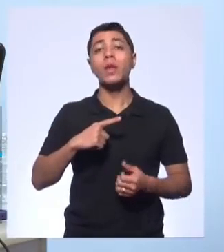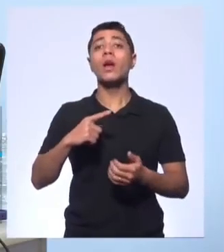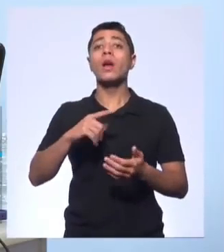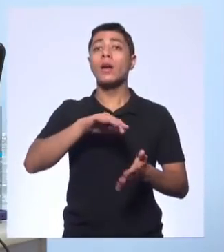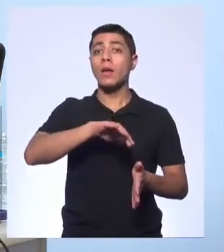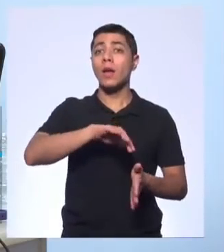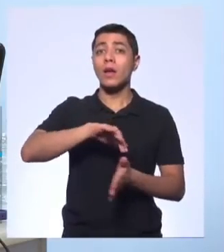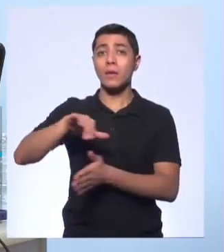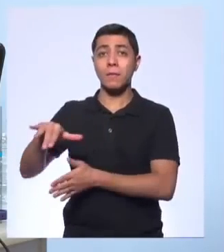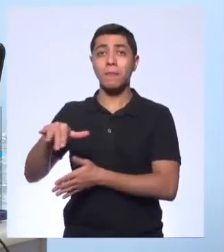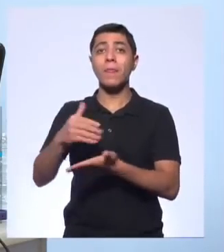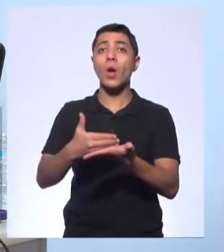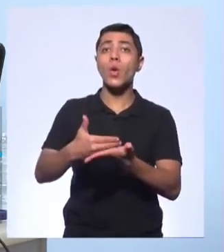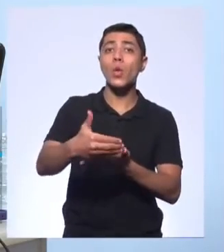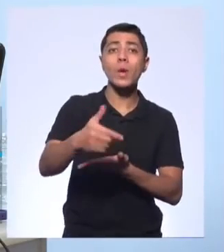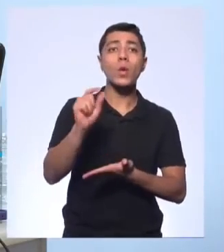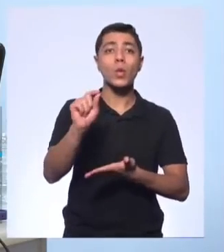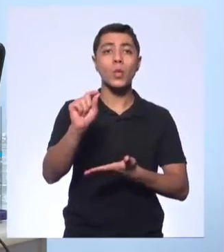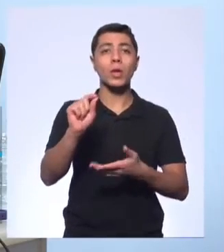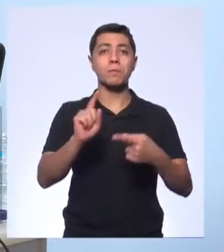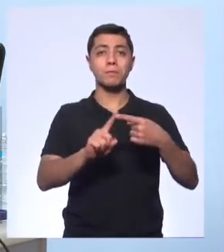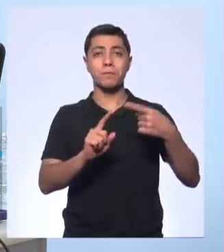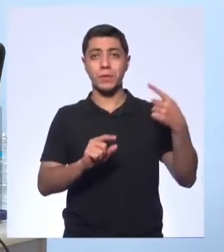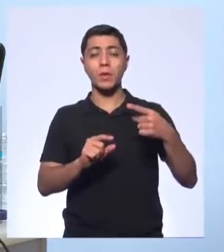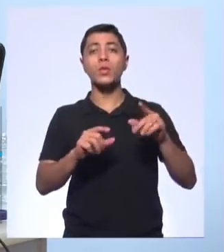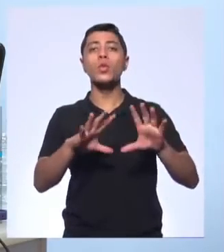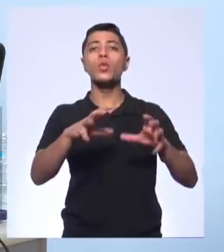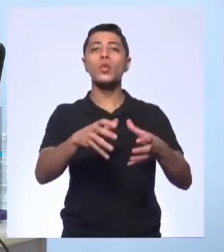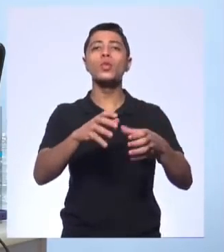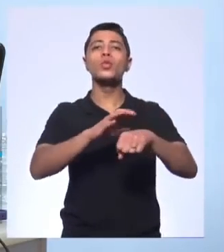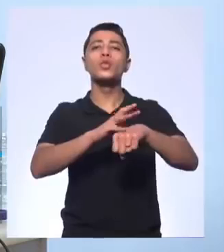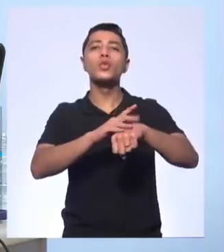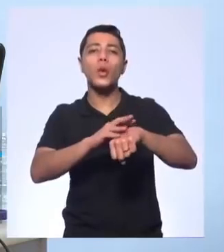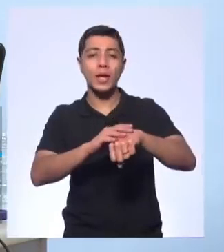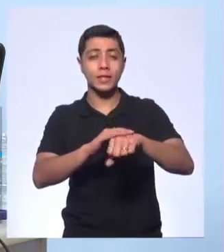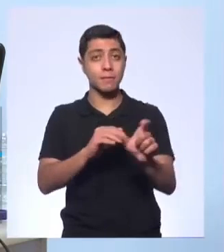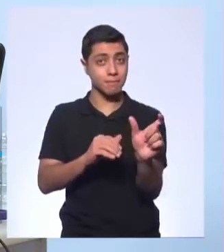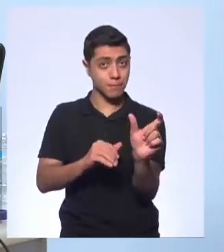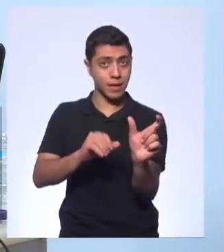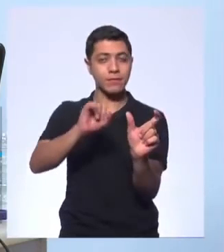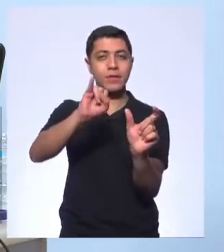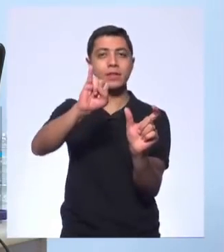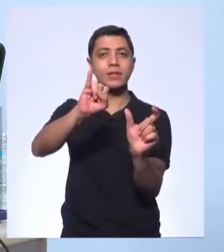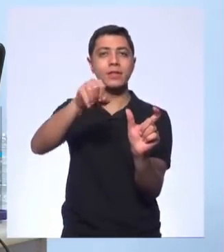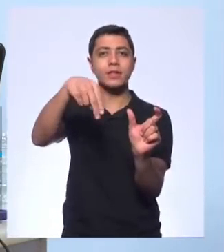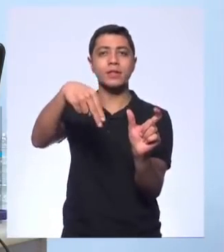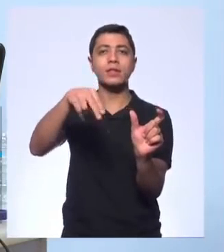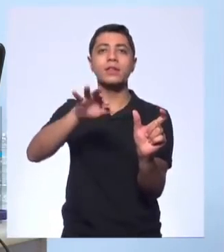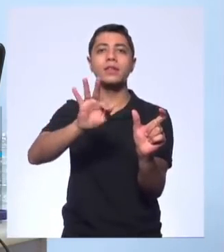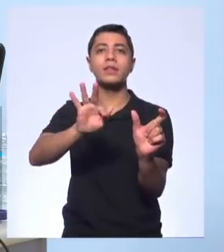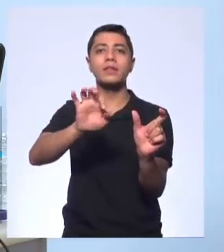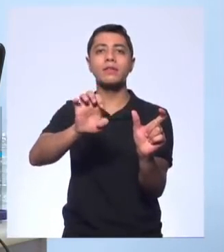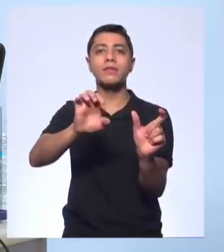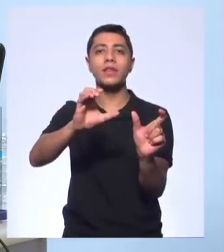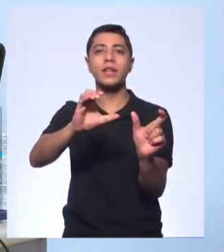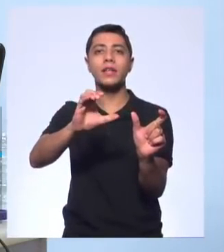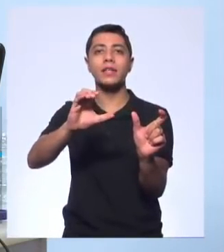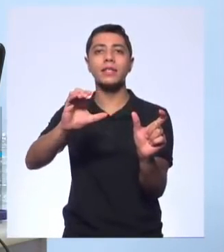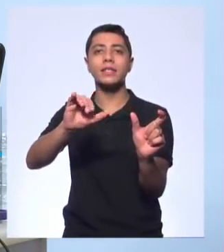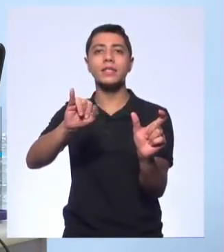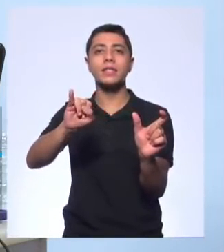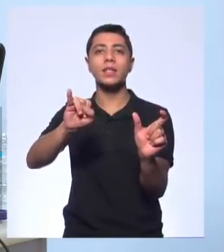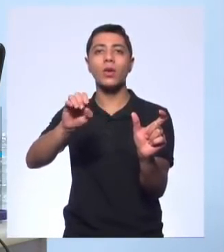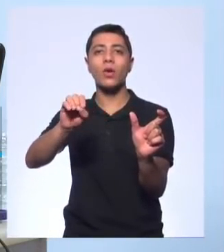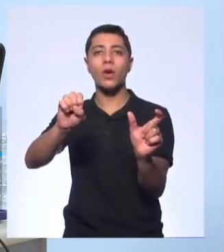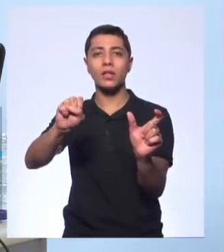as doenças infecciosas. Tá? Então, quando a gente fala em doença infecciosa e doença parasitária, a gente está falando